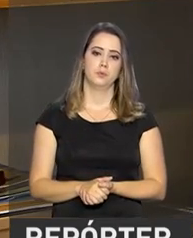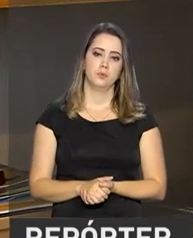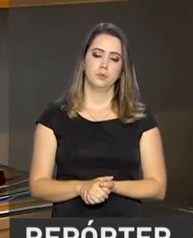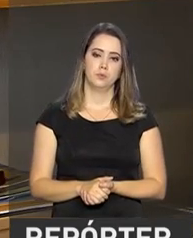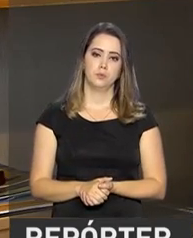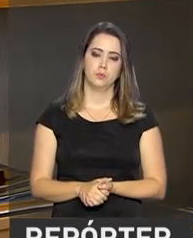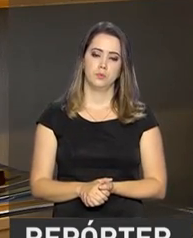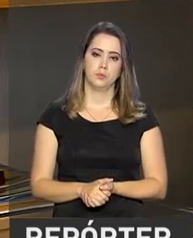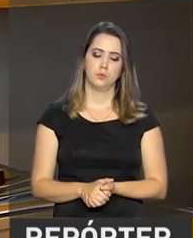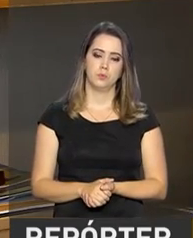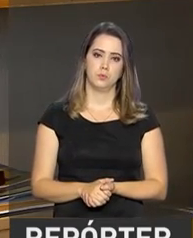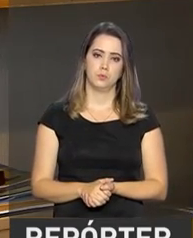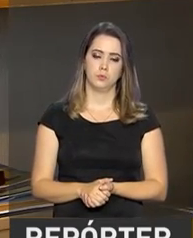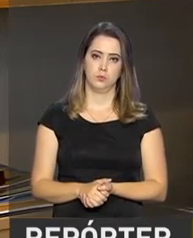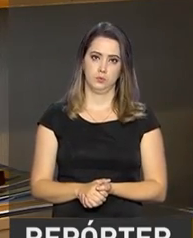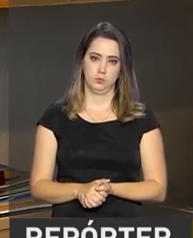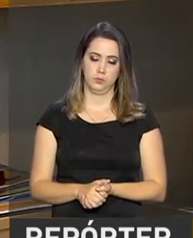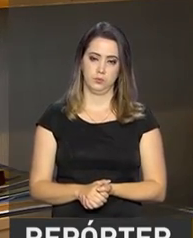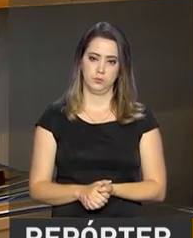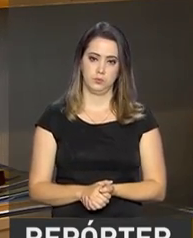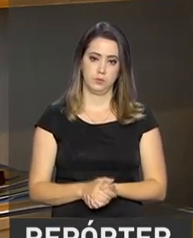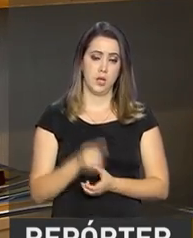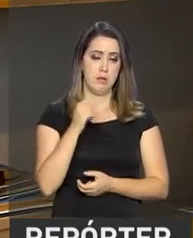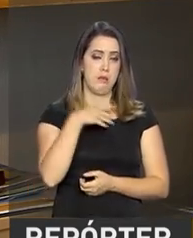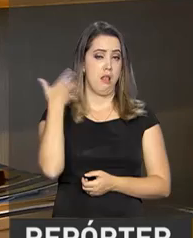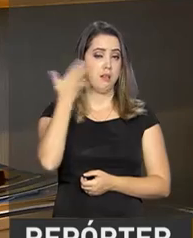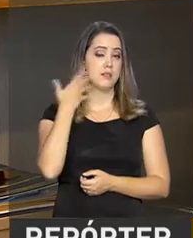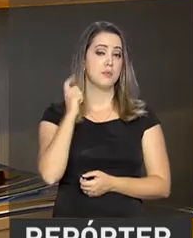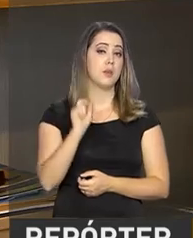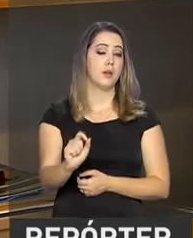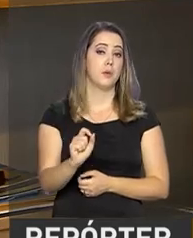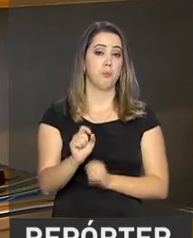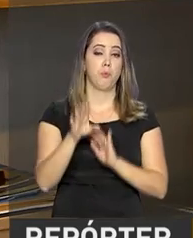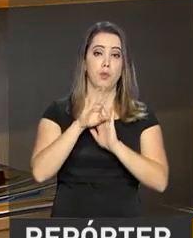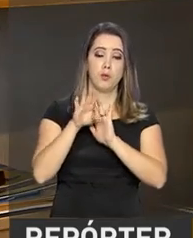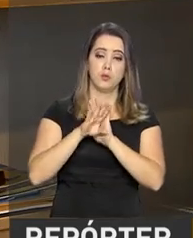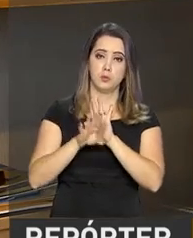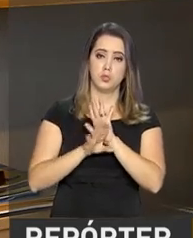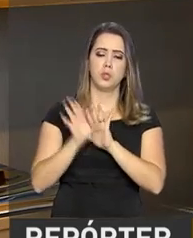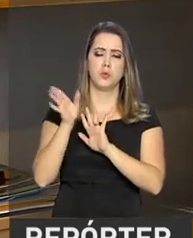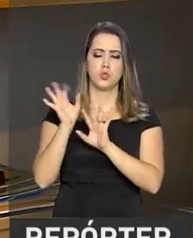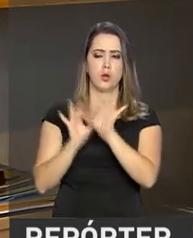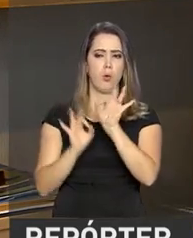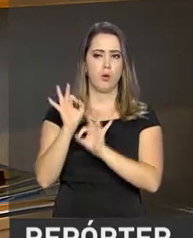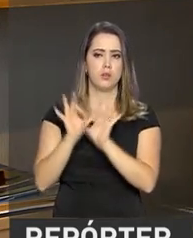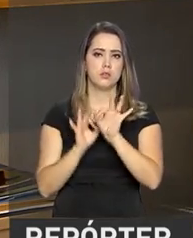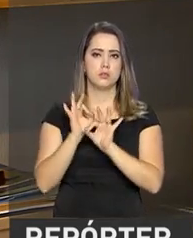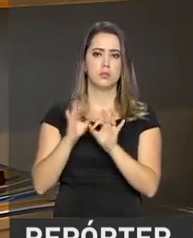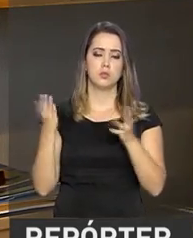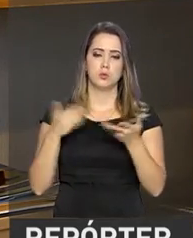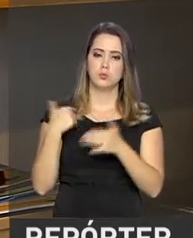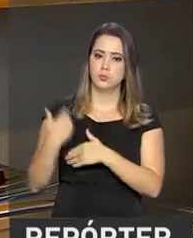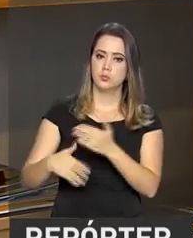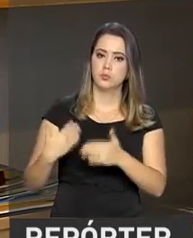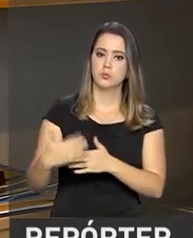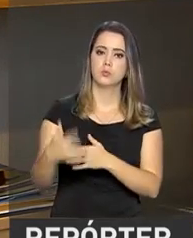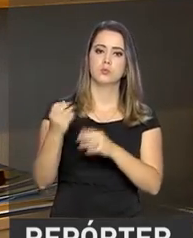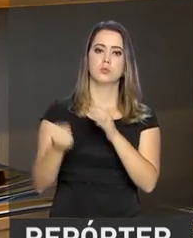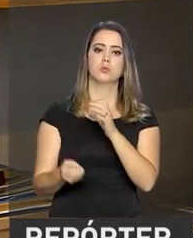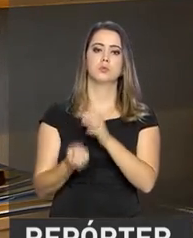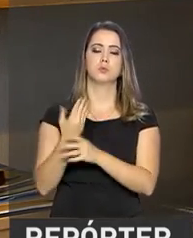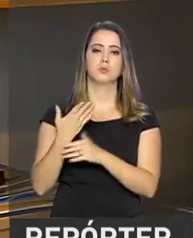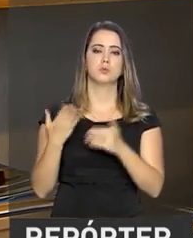os programas que o mec tem organizado tanto os que já existem quanto os programas que estão sendo desenvolvidos na e criados agora